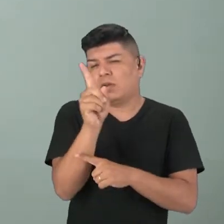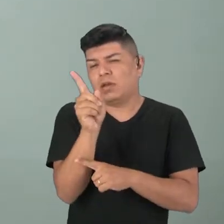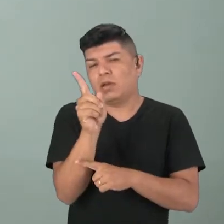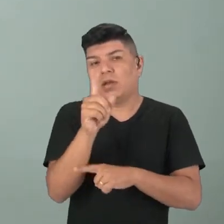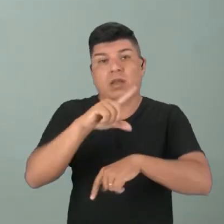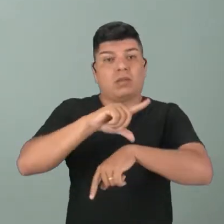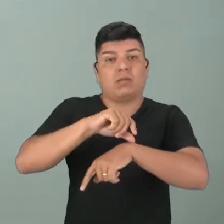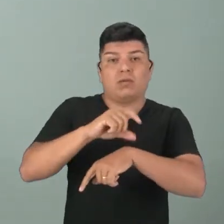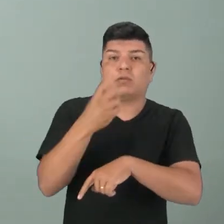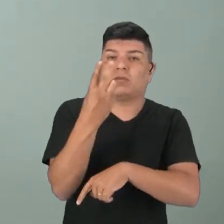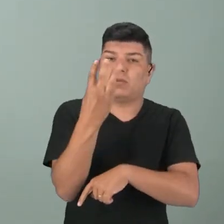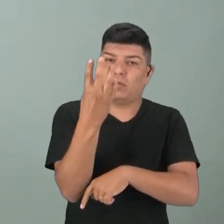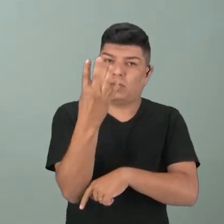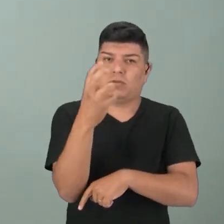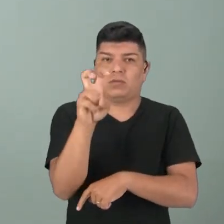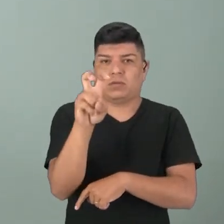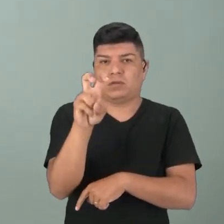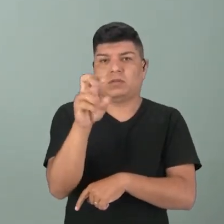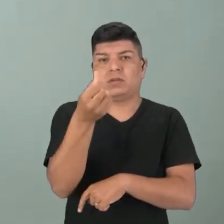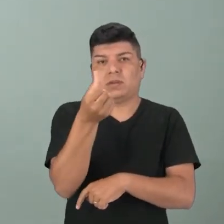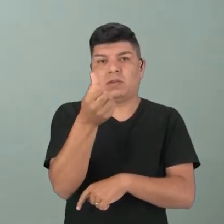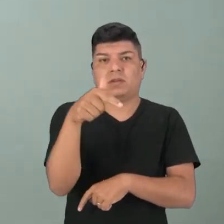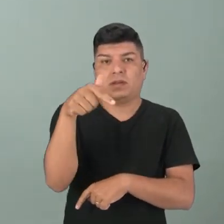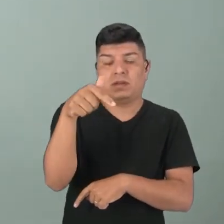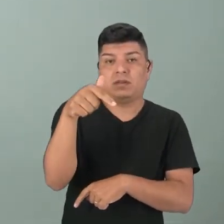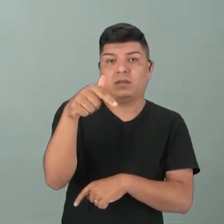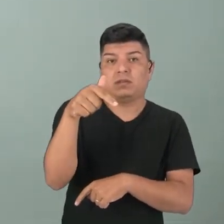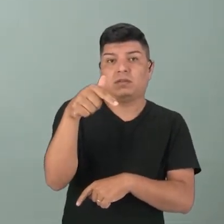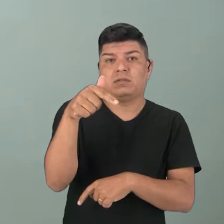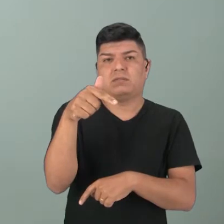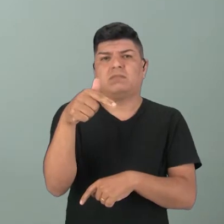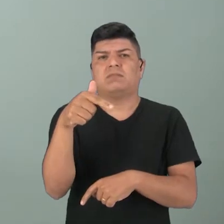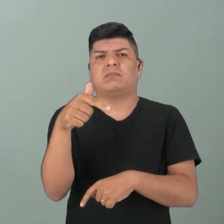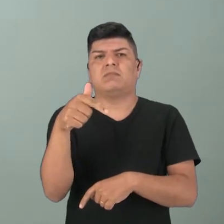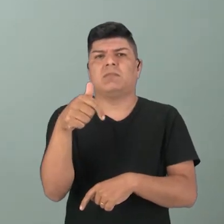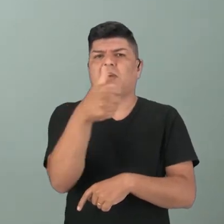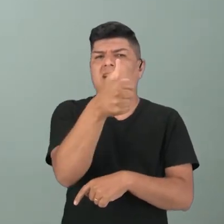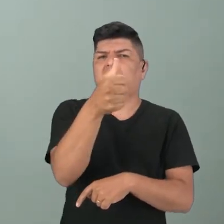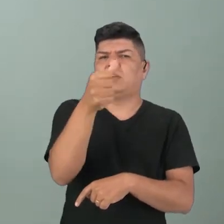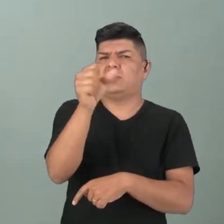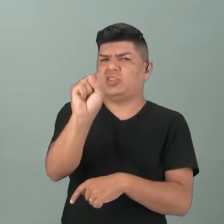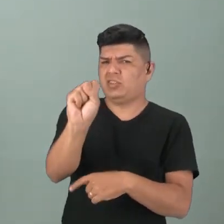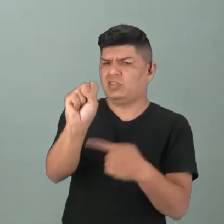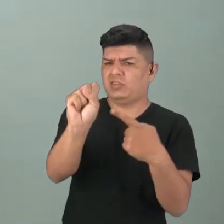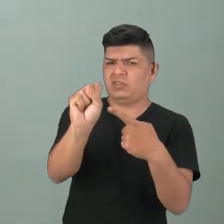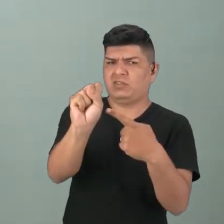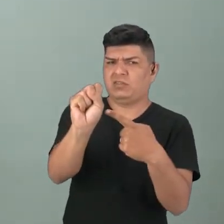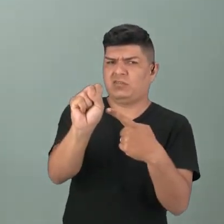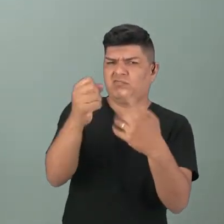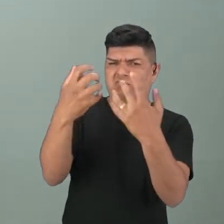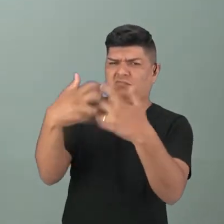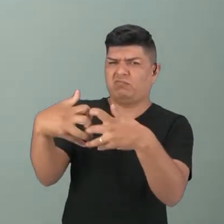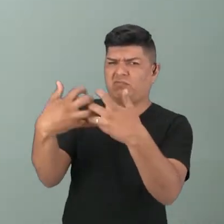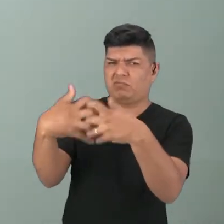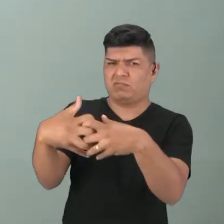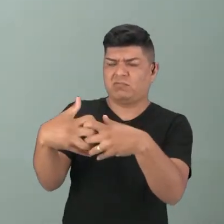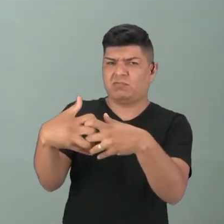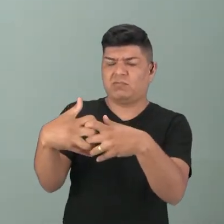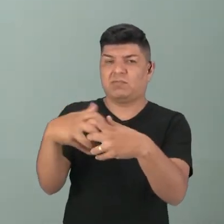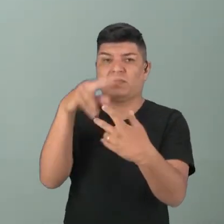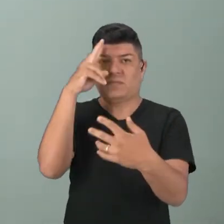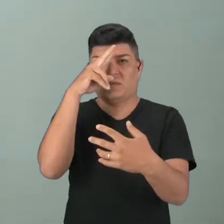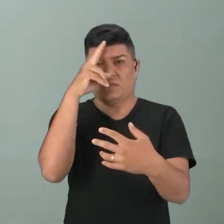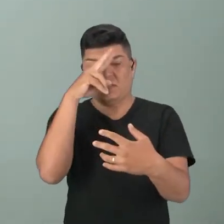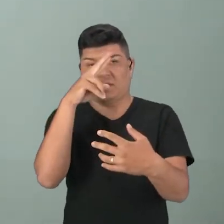aqui 1, 2, 3, 4, 5, 6, 7. Mas quanto é 18 horas, professora? Agora eu me confundi. Lembra que eu